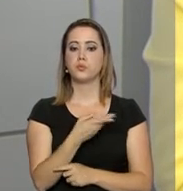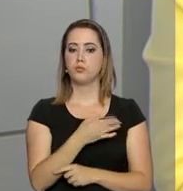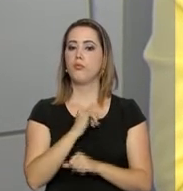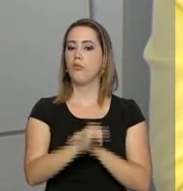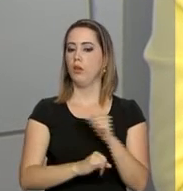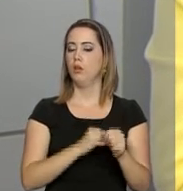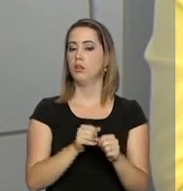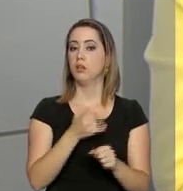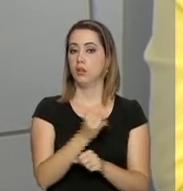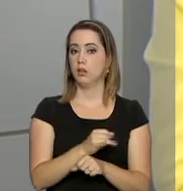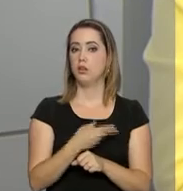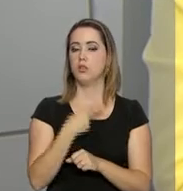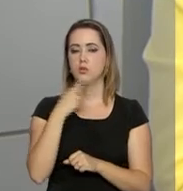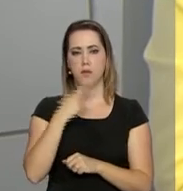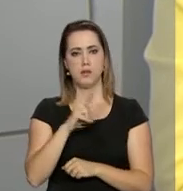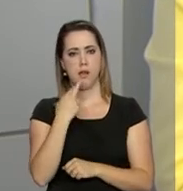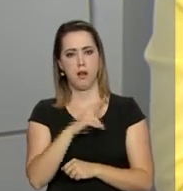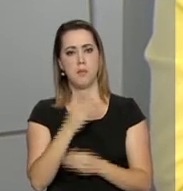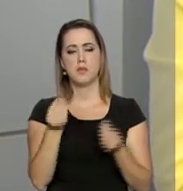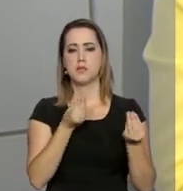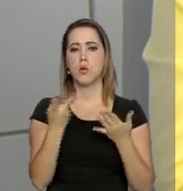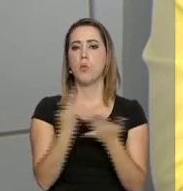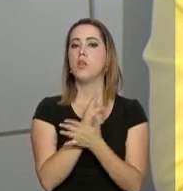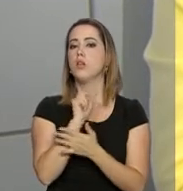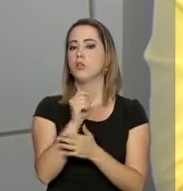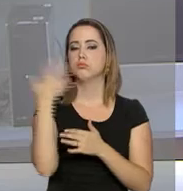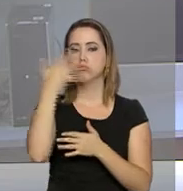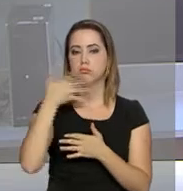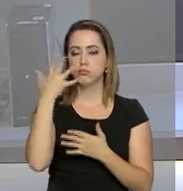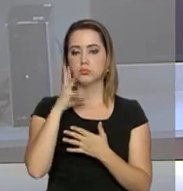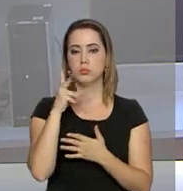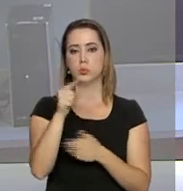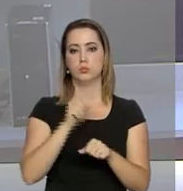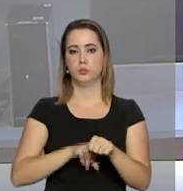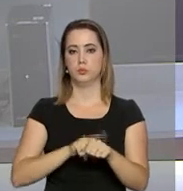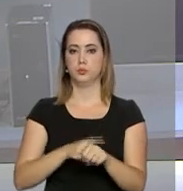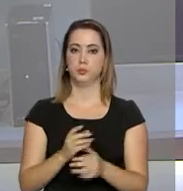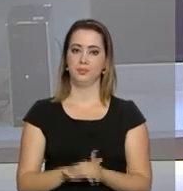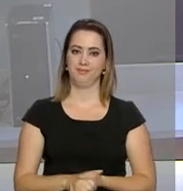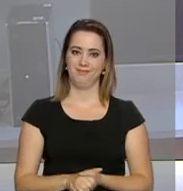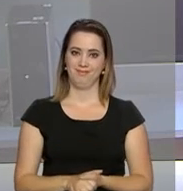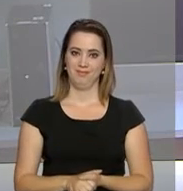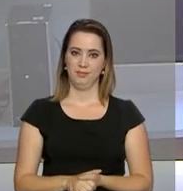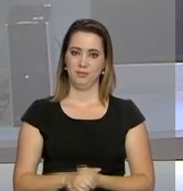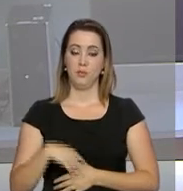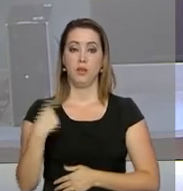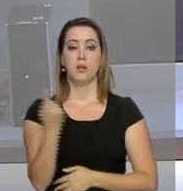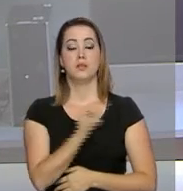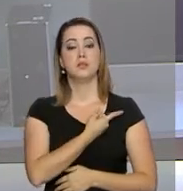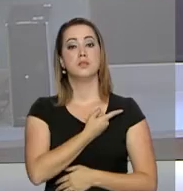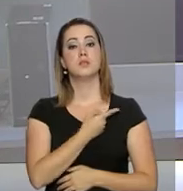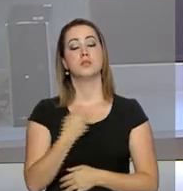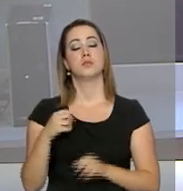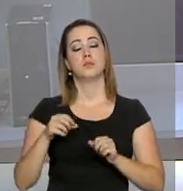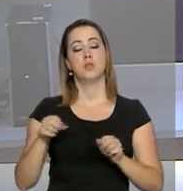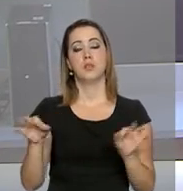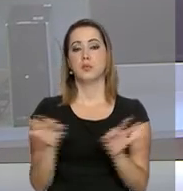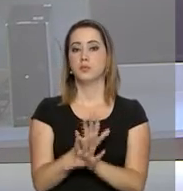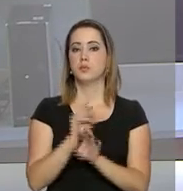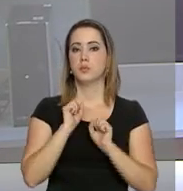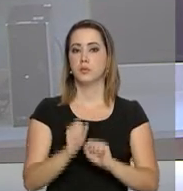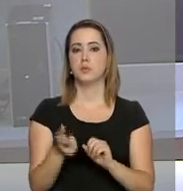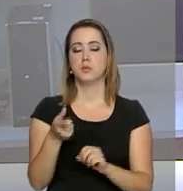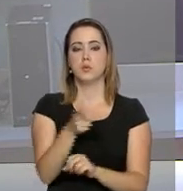site e faz a reclamação do descumprimento dos prazos esta edição do repórter nbr termina aqui podemos